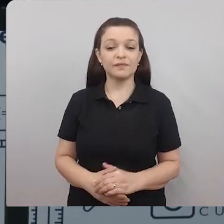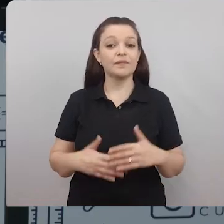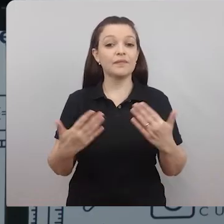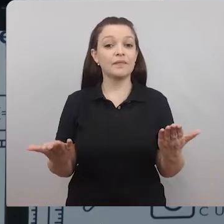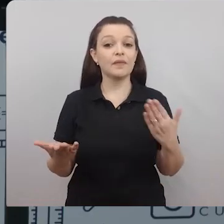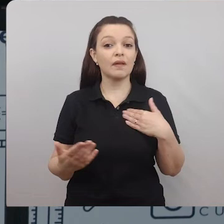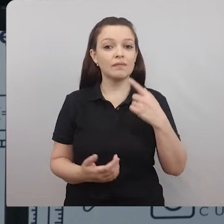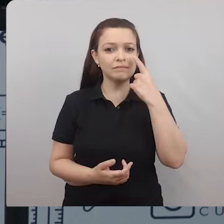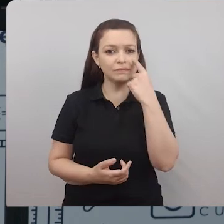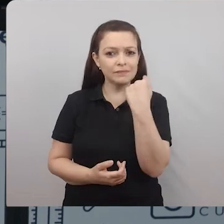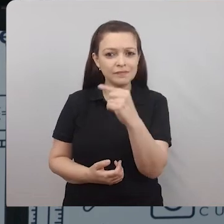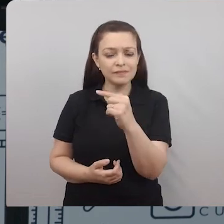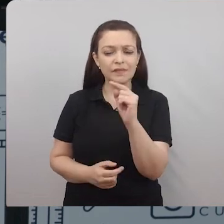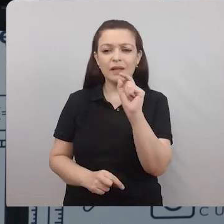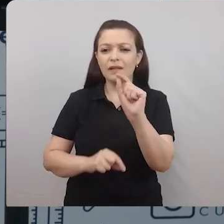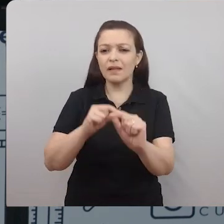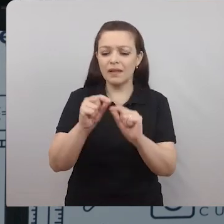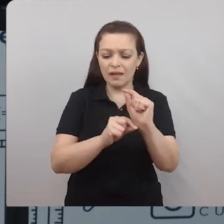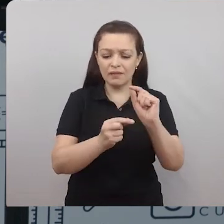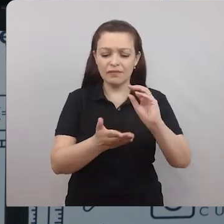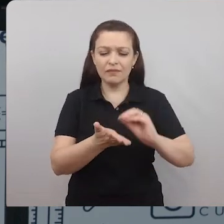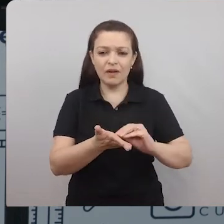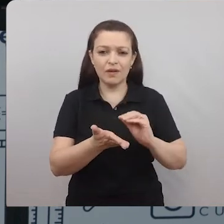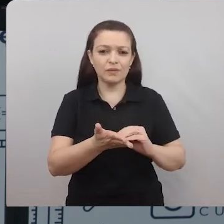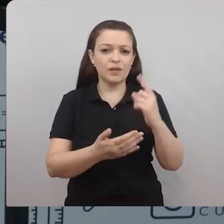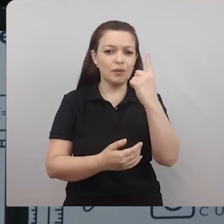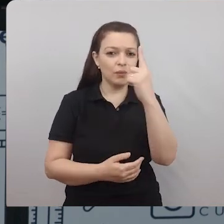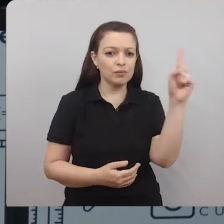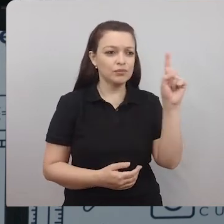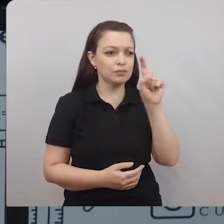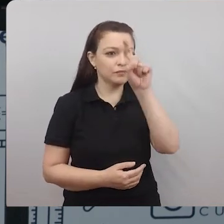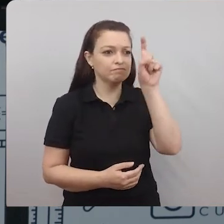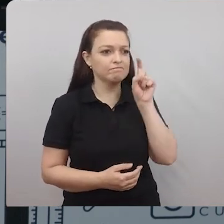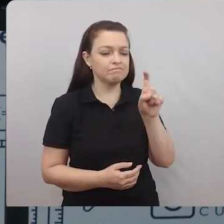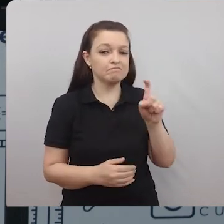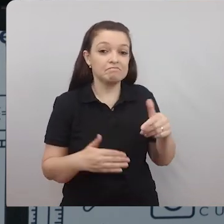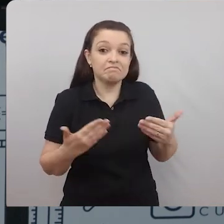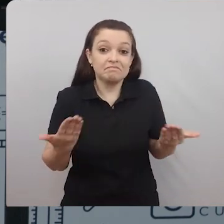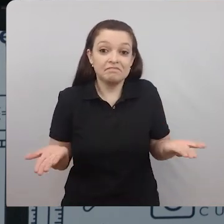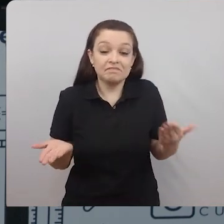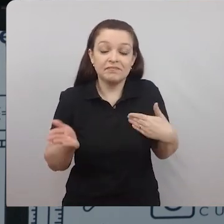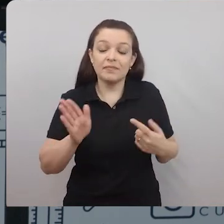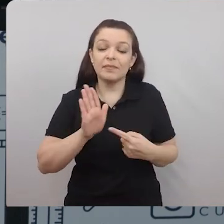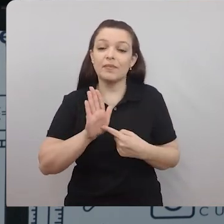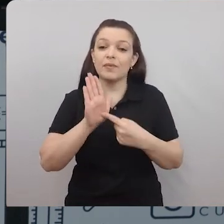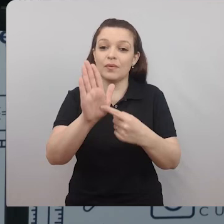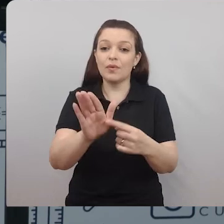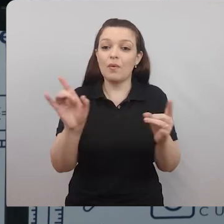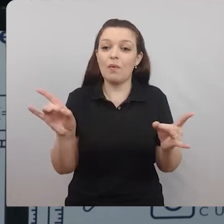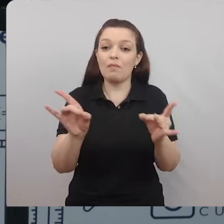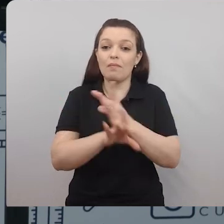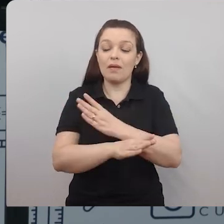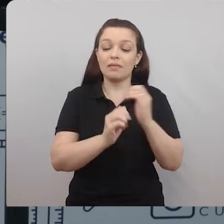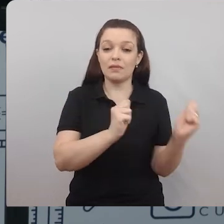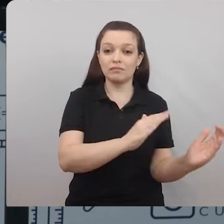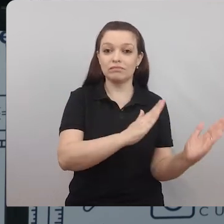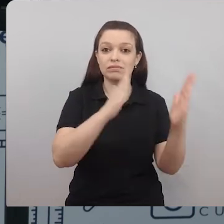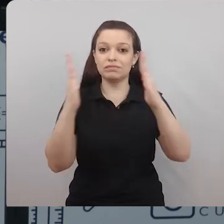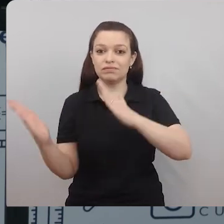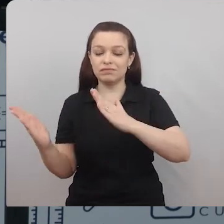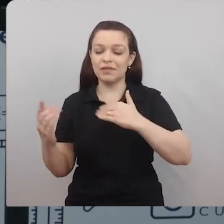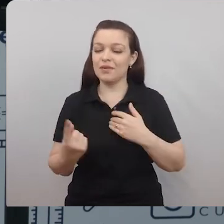E aí, já descobriram qual será a última imagem que deve aparecer para completar essa